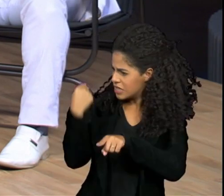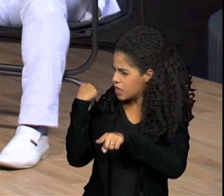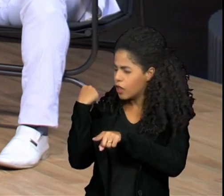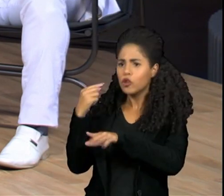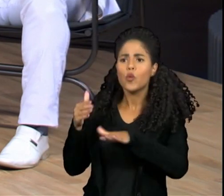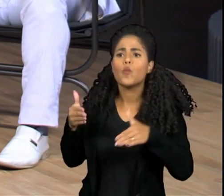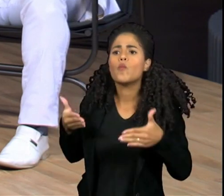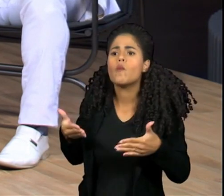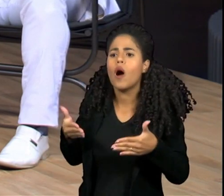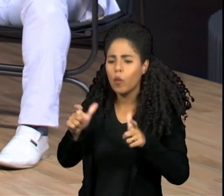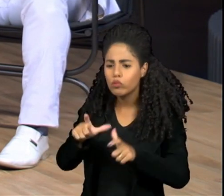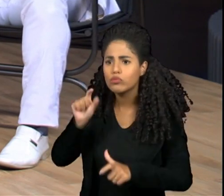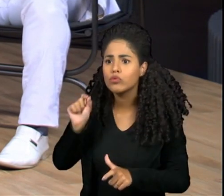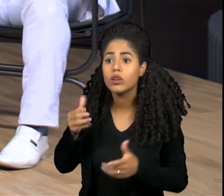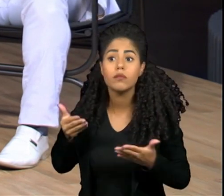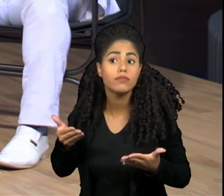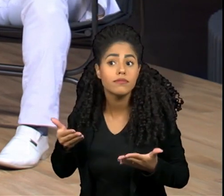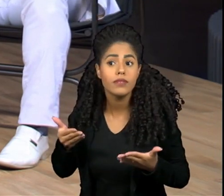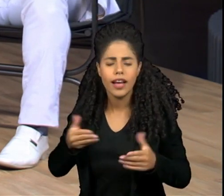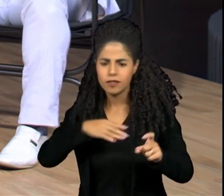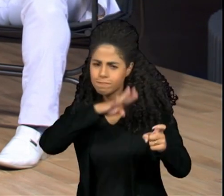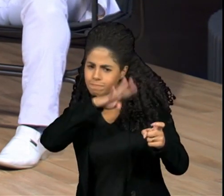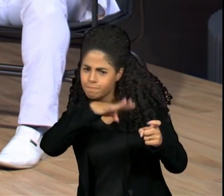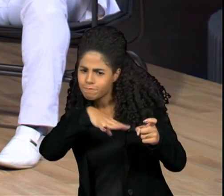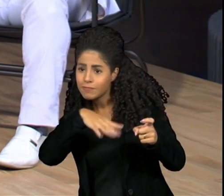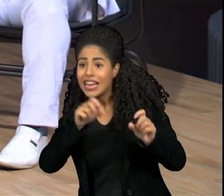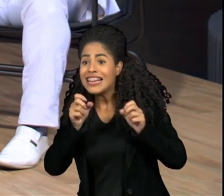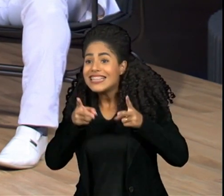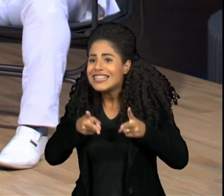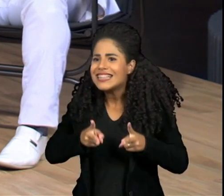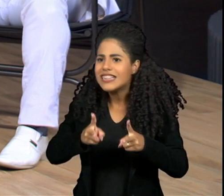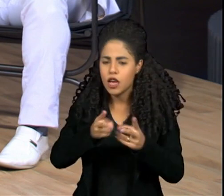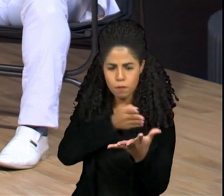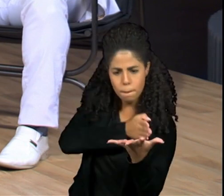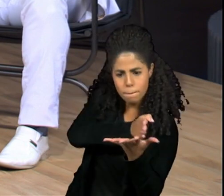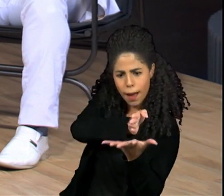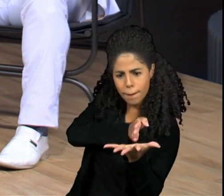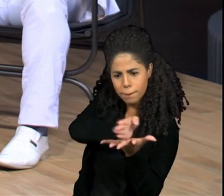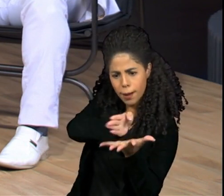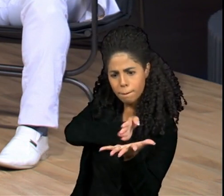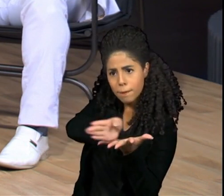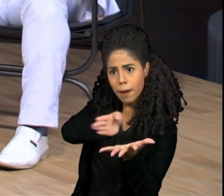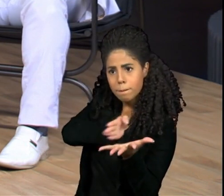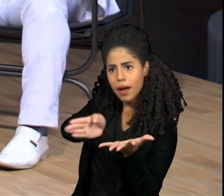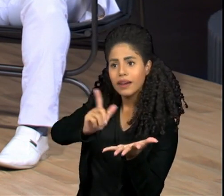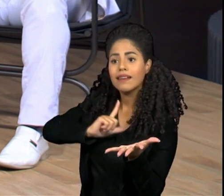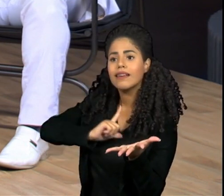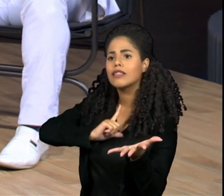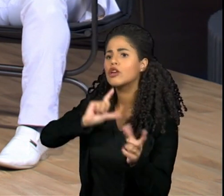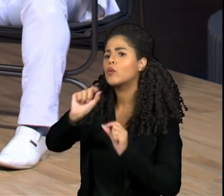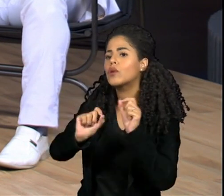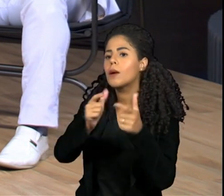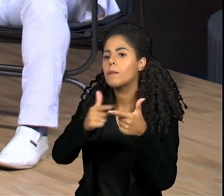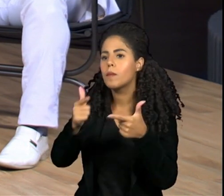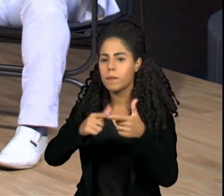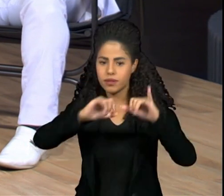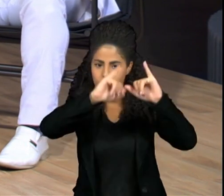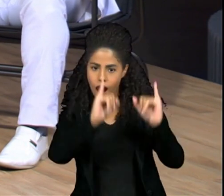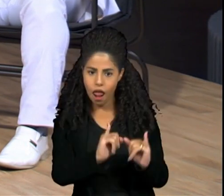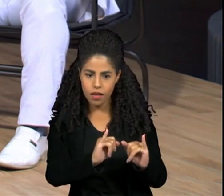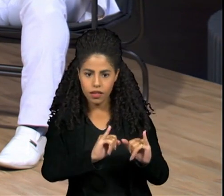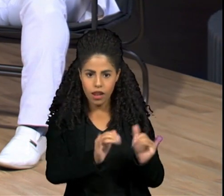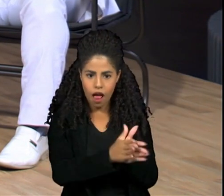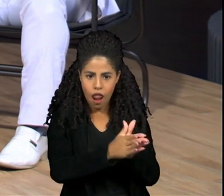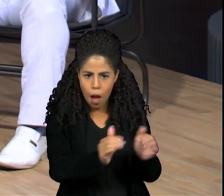outro. De acordo com o Mead, toda vez que nós temos essa bifurcação maior, existe o risco do fanatismo, de